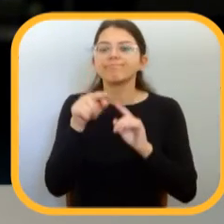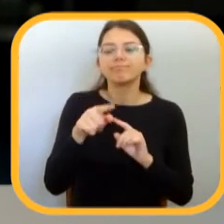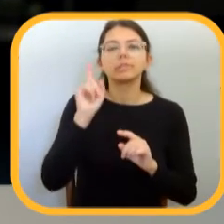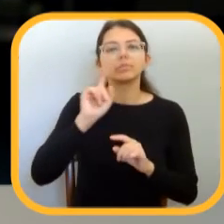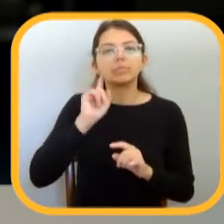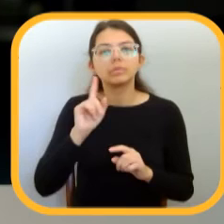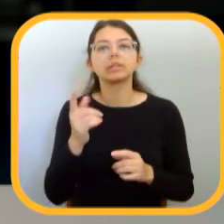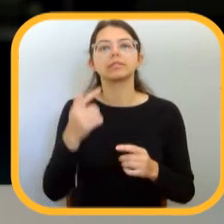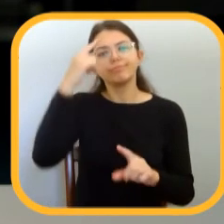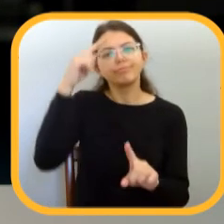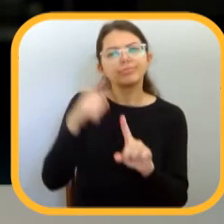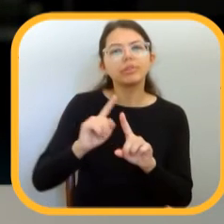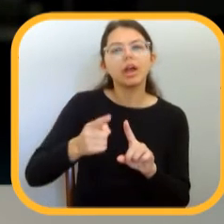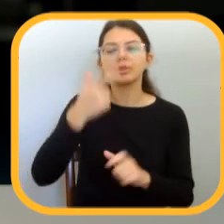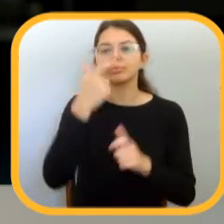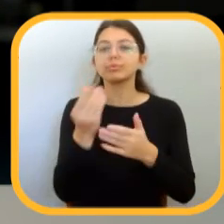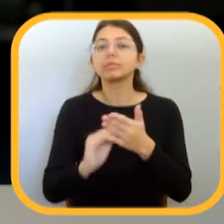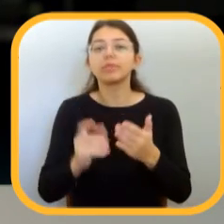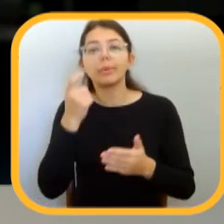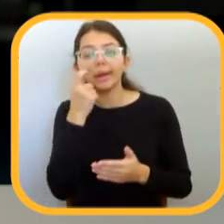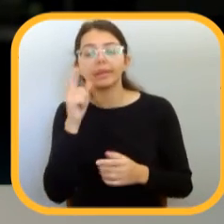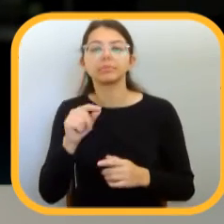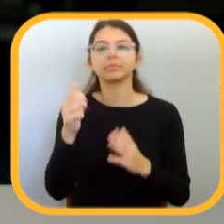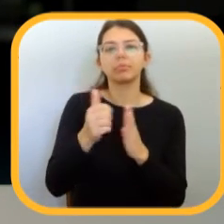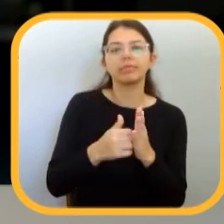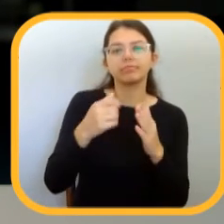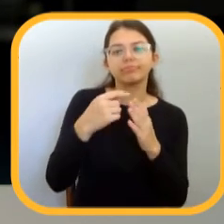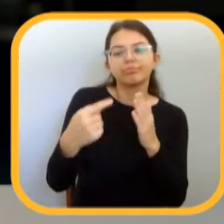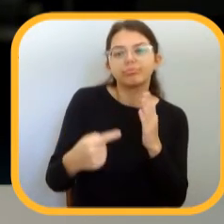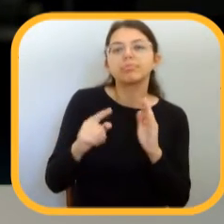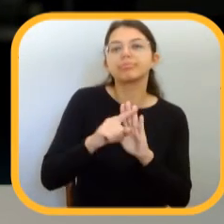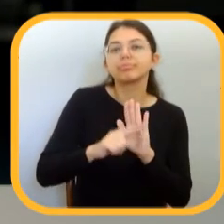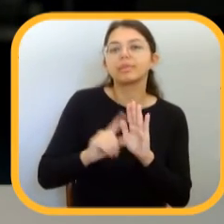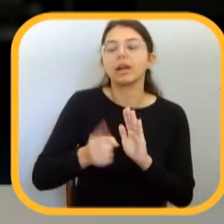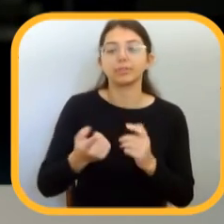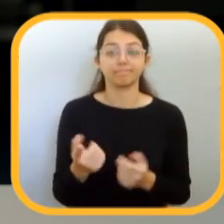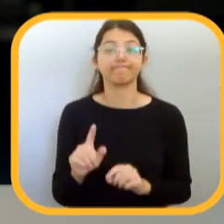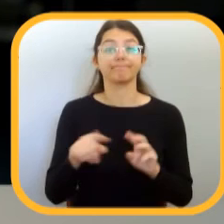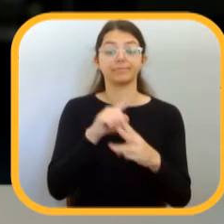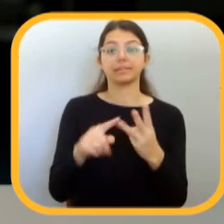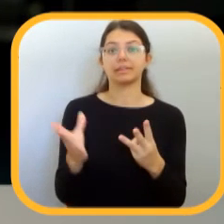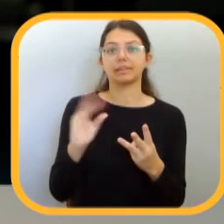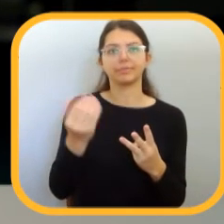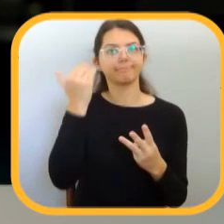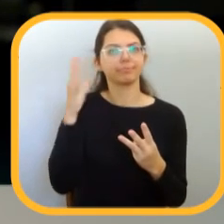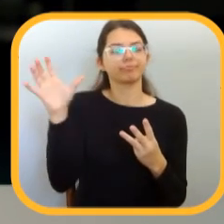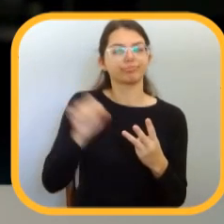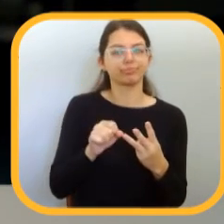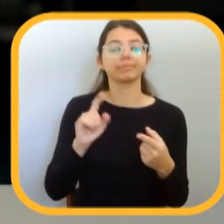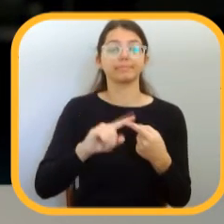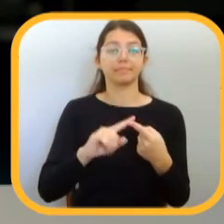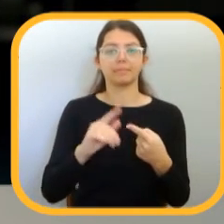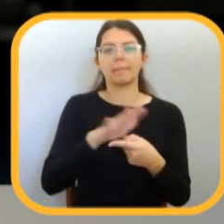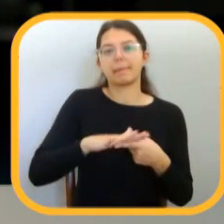à relevância, à intenção, aos autores e às referências bibliográficas. Existem ainda três tipos de fontes de